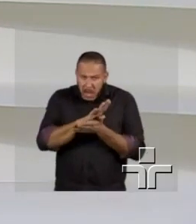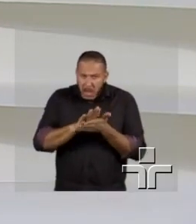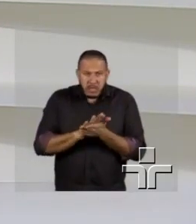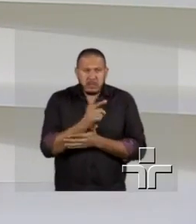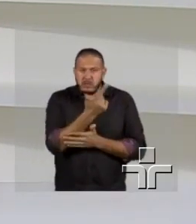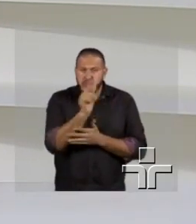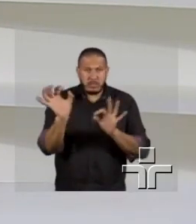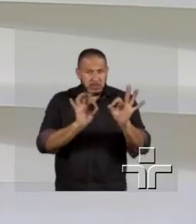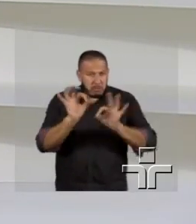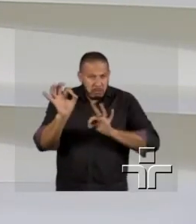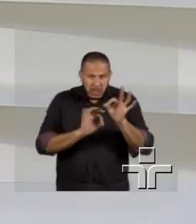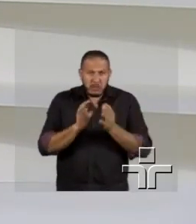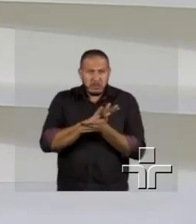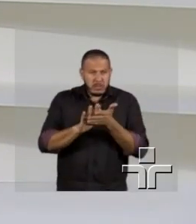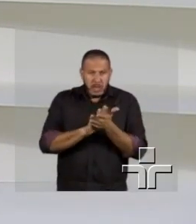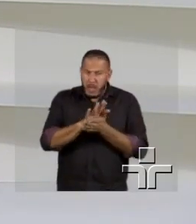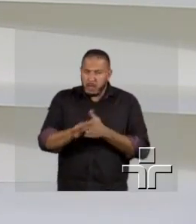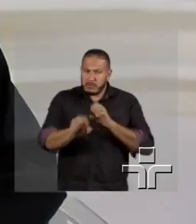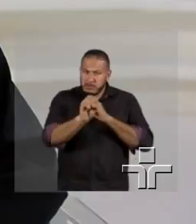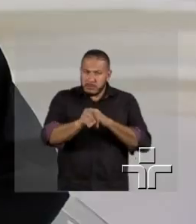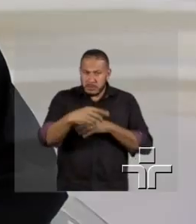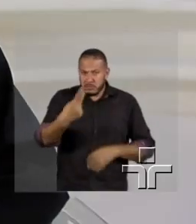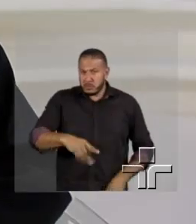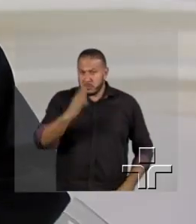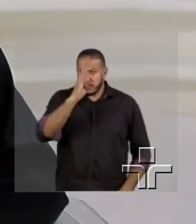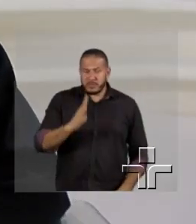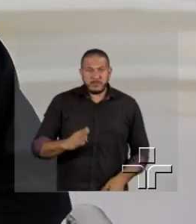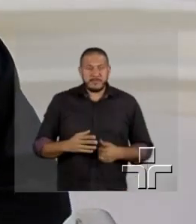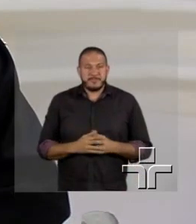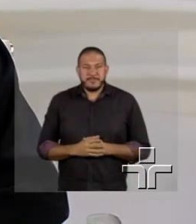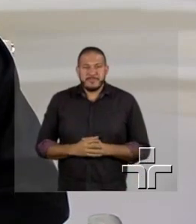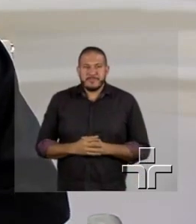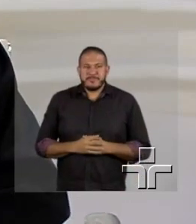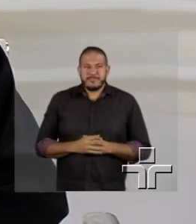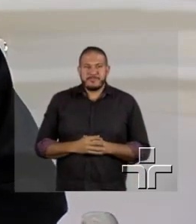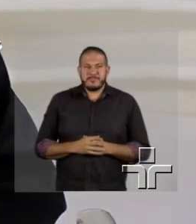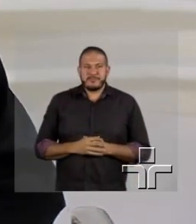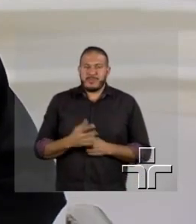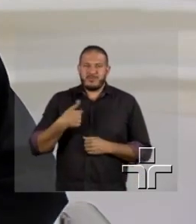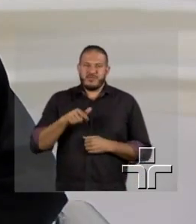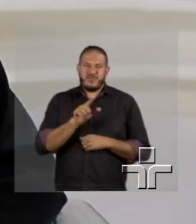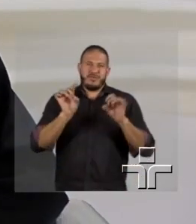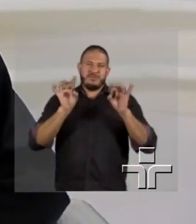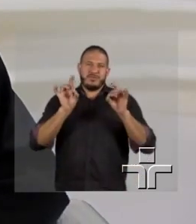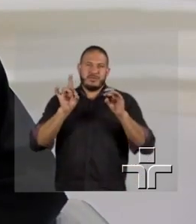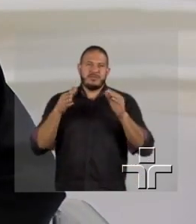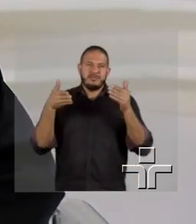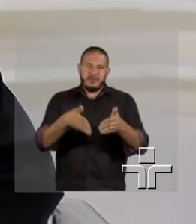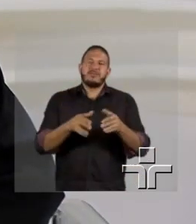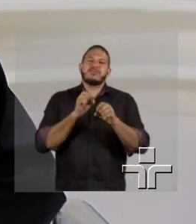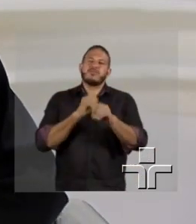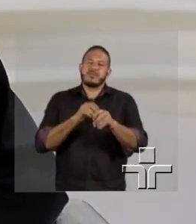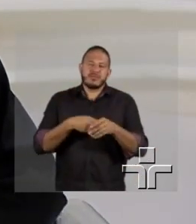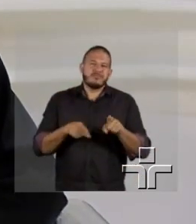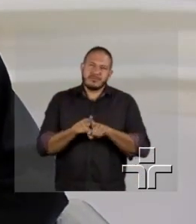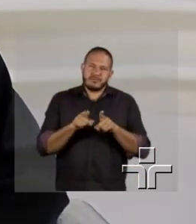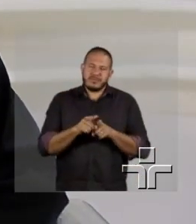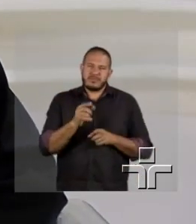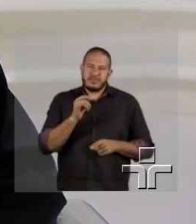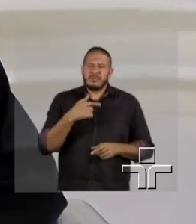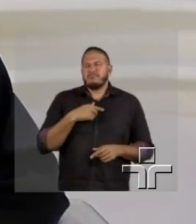eu espero que o Congresso... Mas foi o Congresso que ajeitou. Mas o trabalho é esse mesmo. O Congresso corrigir, faz parte